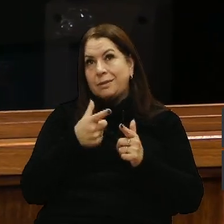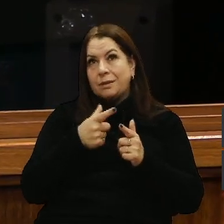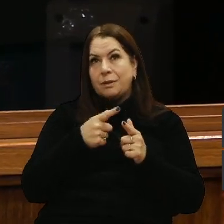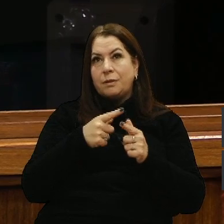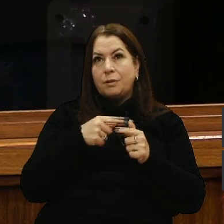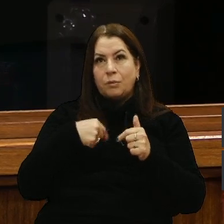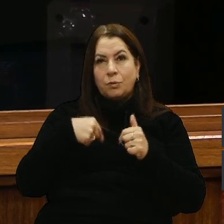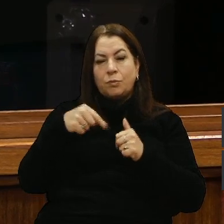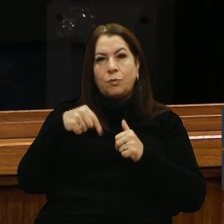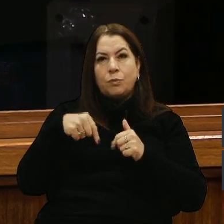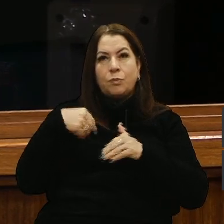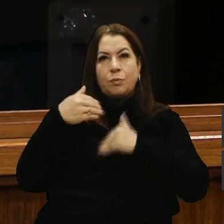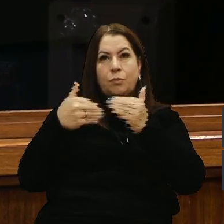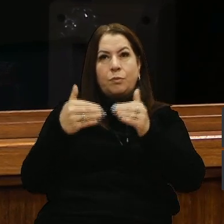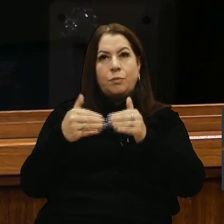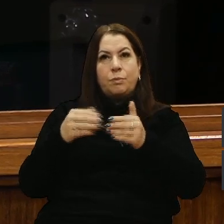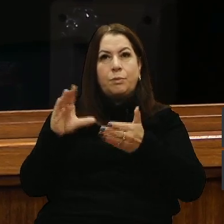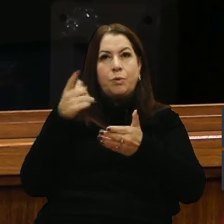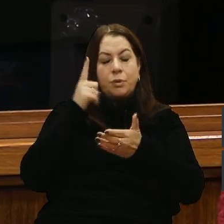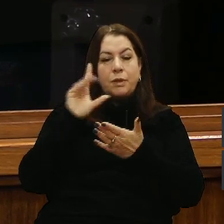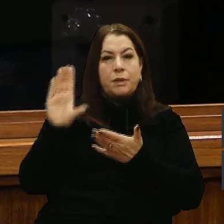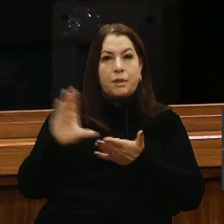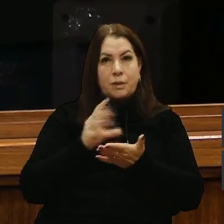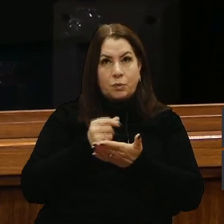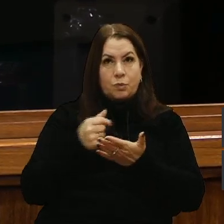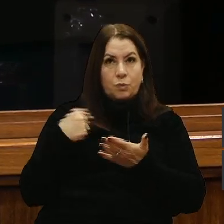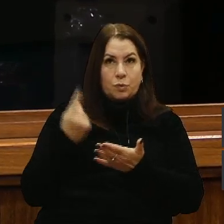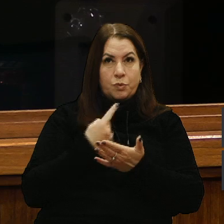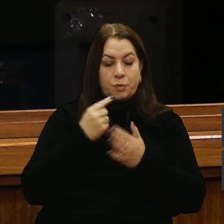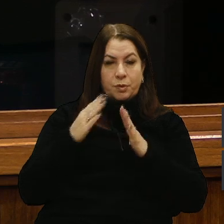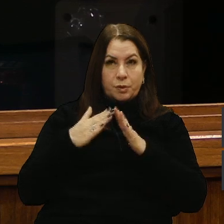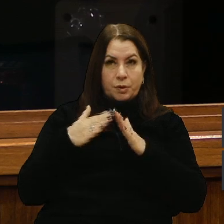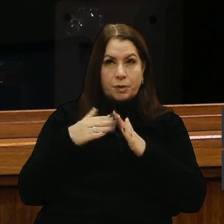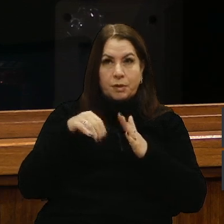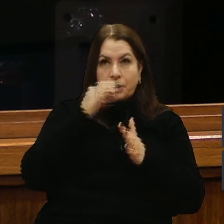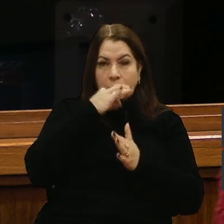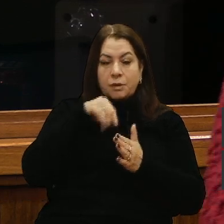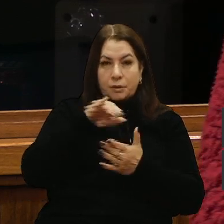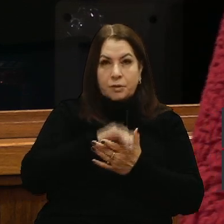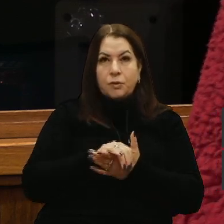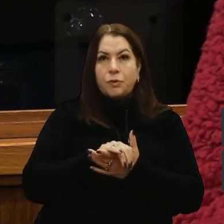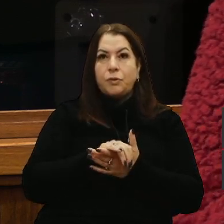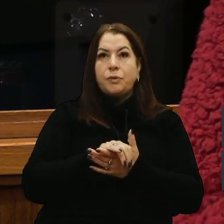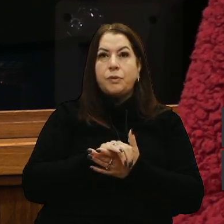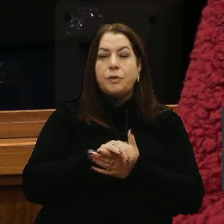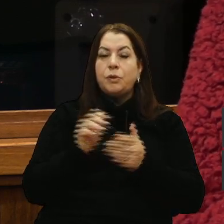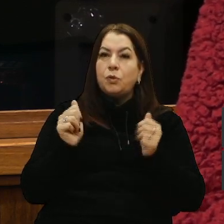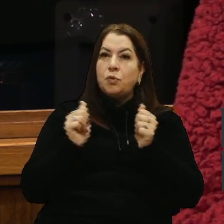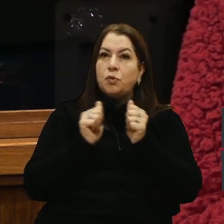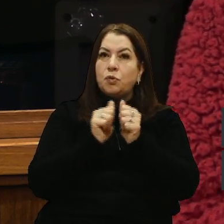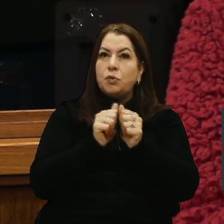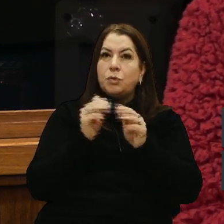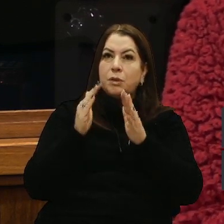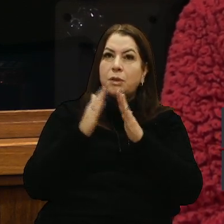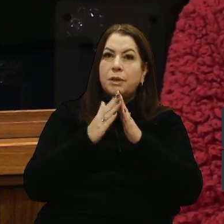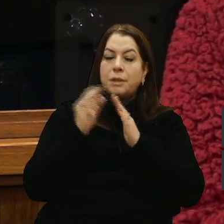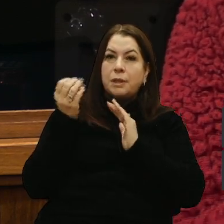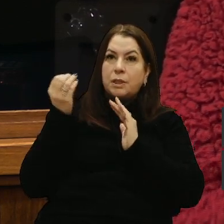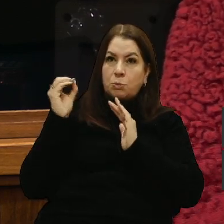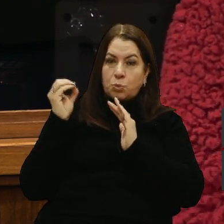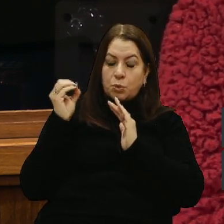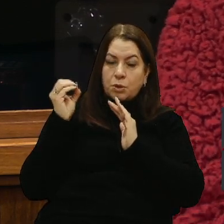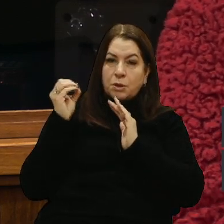longo caminho para garantir esses recursos. E a nossa casa, em Caxias, ela anda junto com a casa de Porto